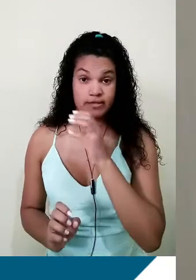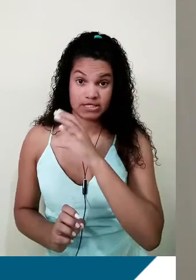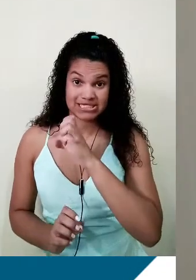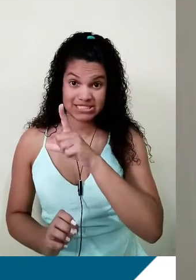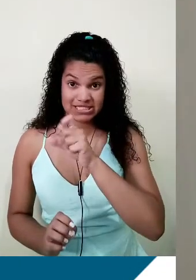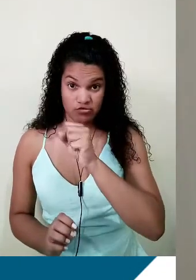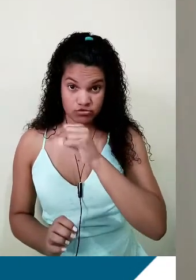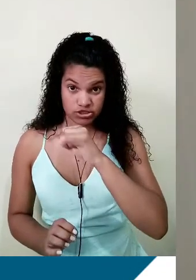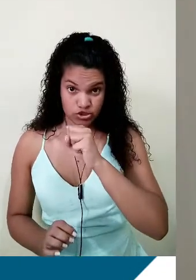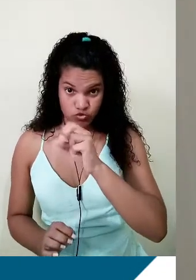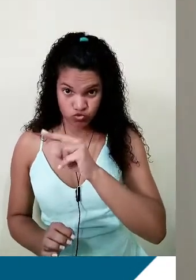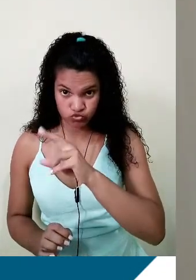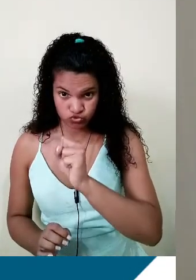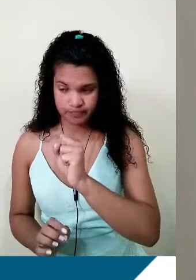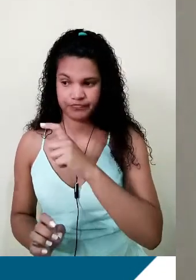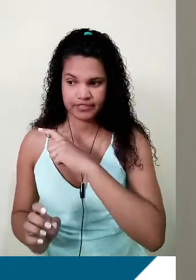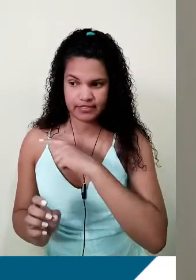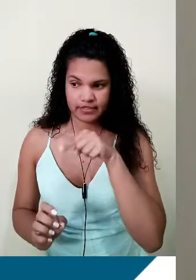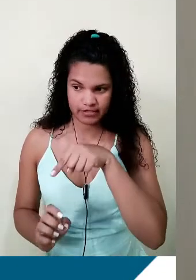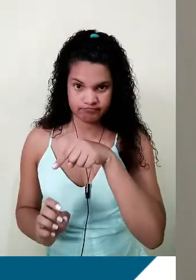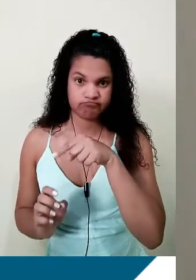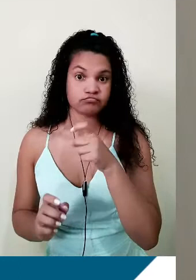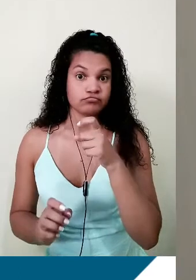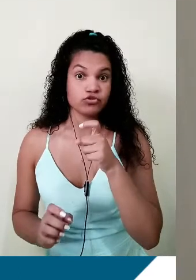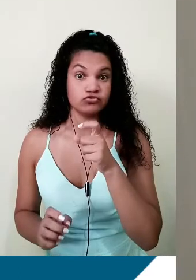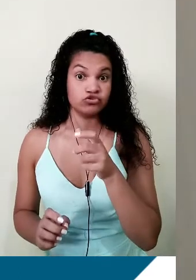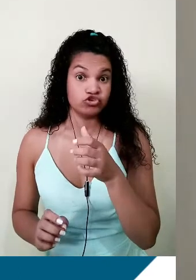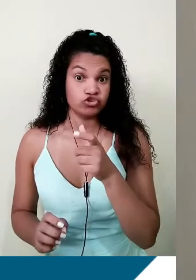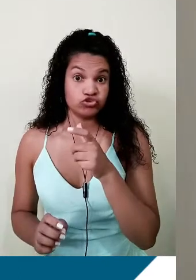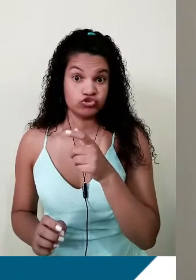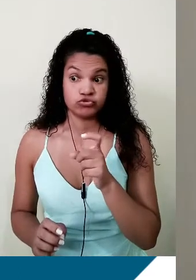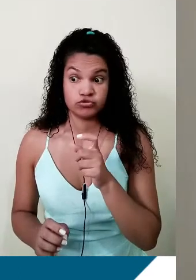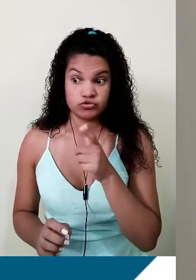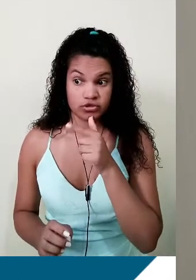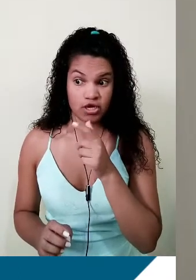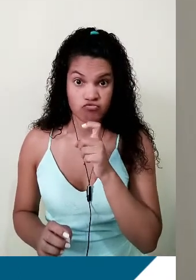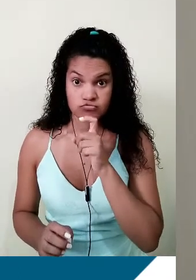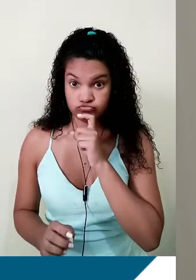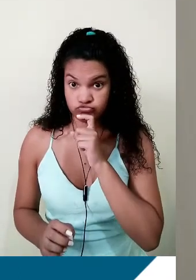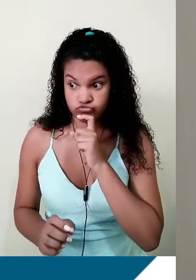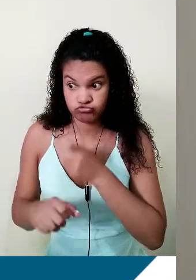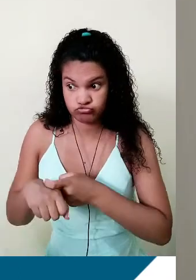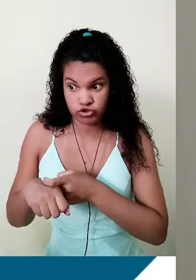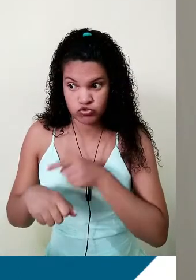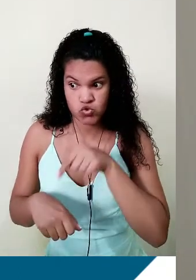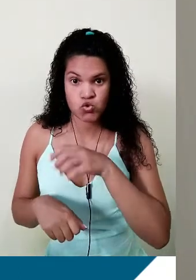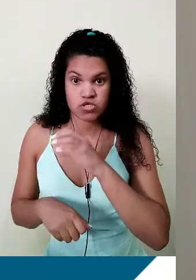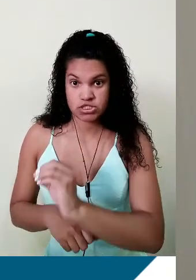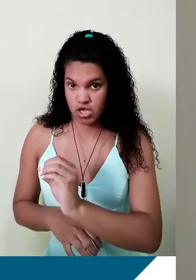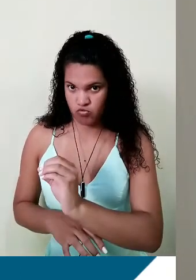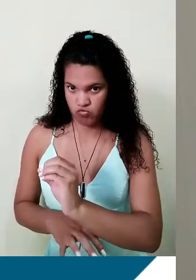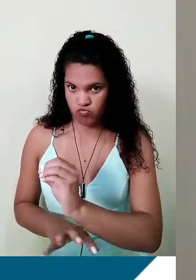a 0 graus Celsius e a água ferve a 100 graus